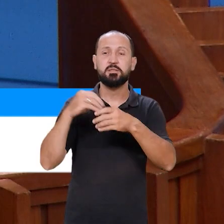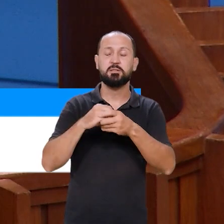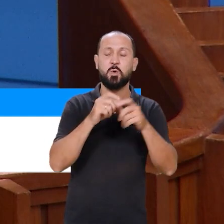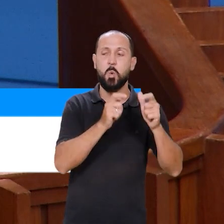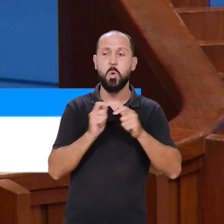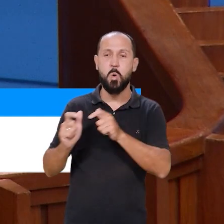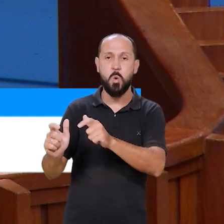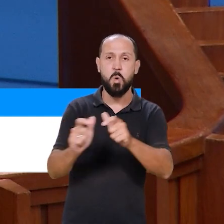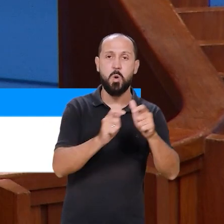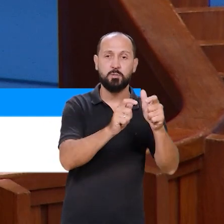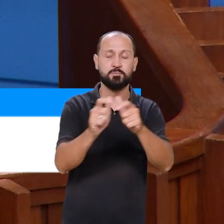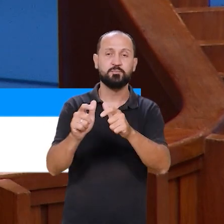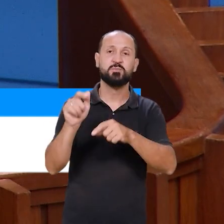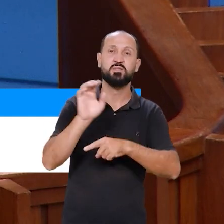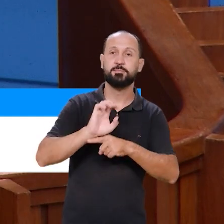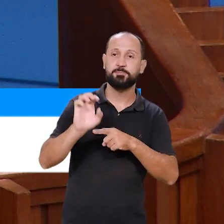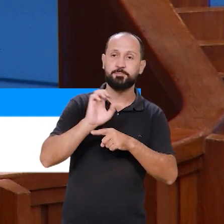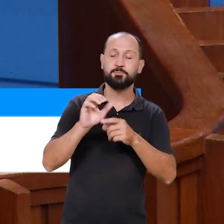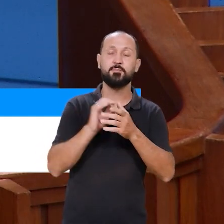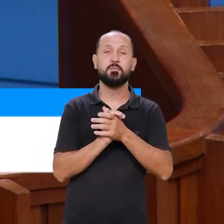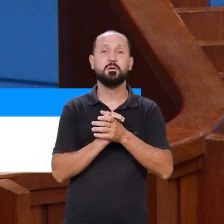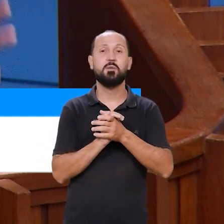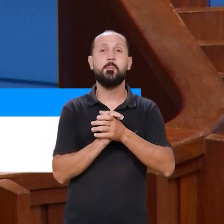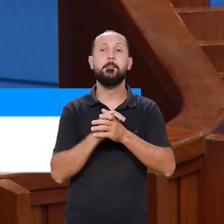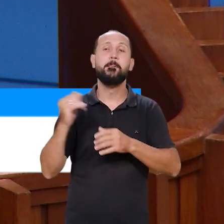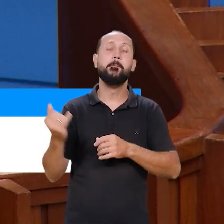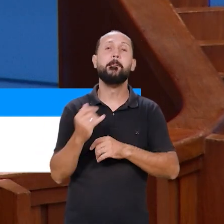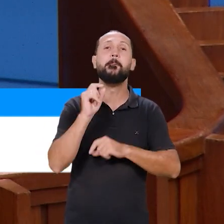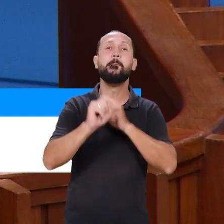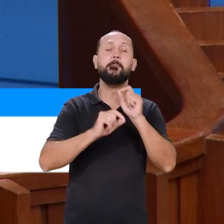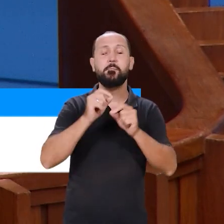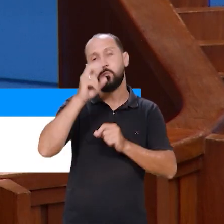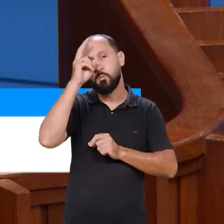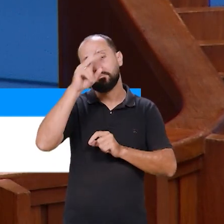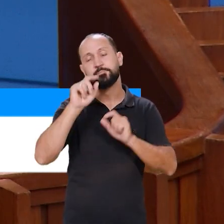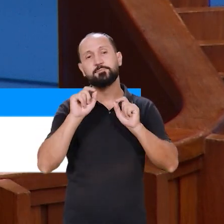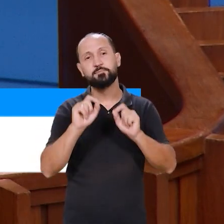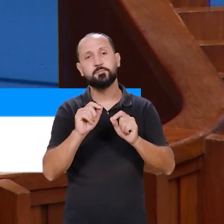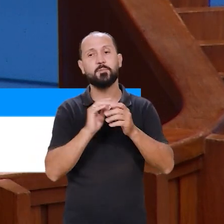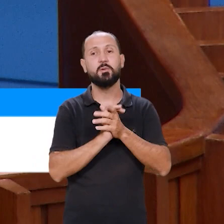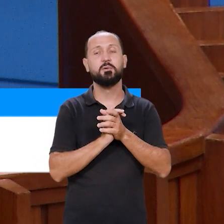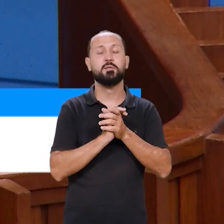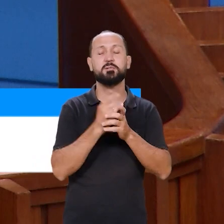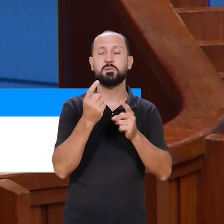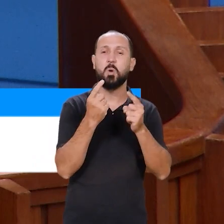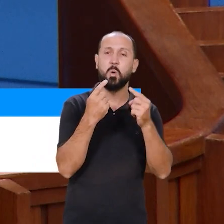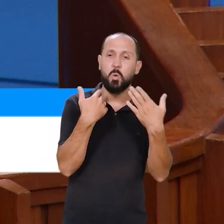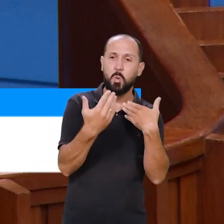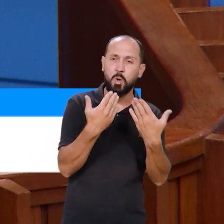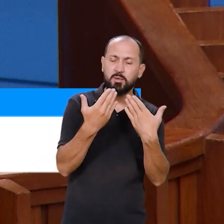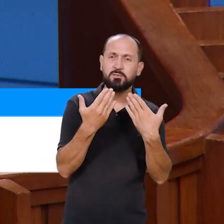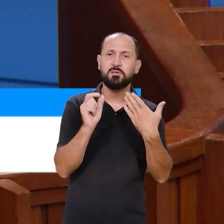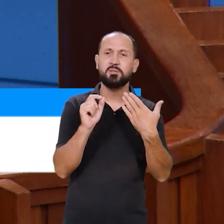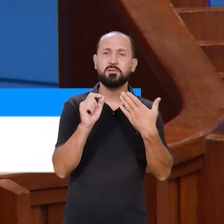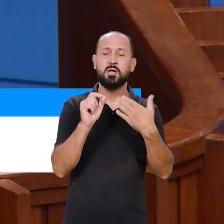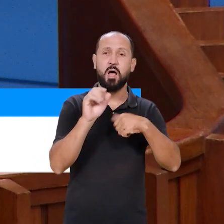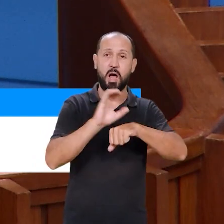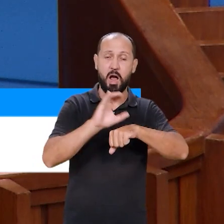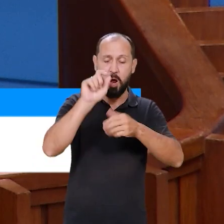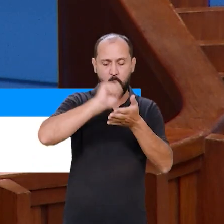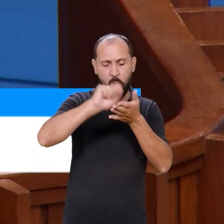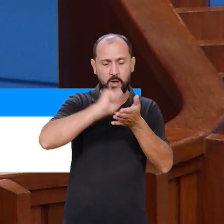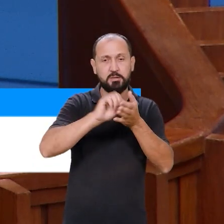educacional esteja em todos os órgãos do Estado. Tá? E é importante também a gente lembrar, embora a gente esteja aqui discutindo somente